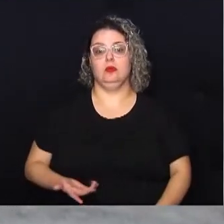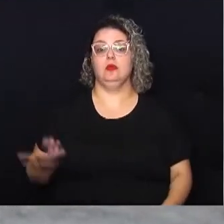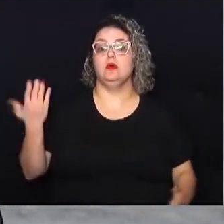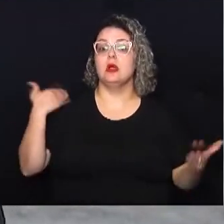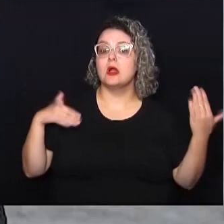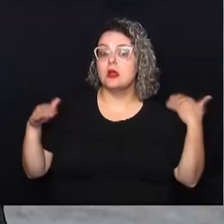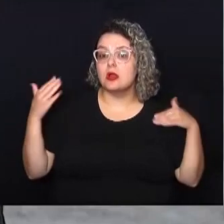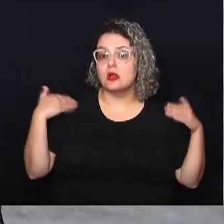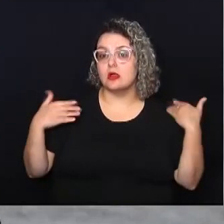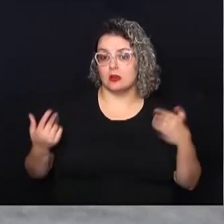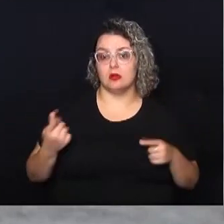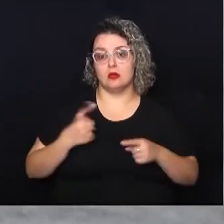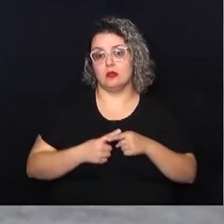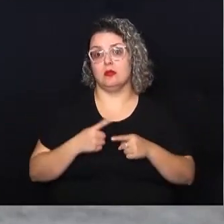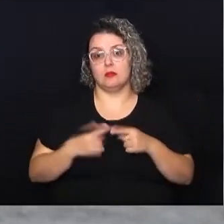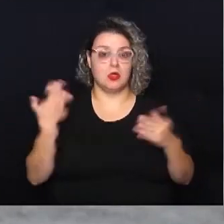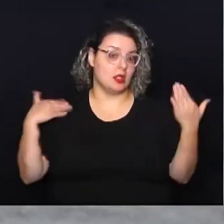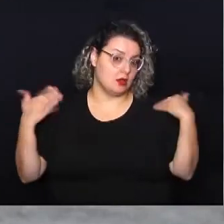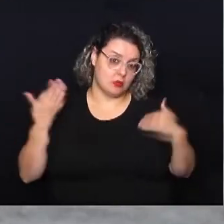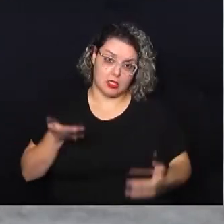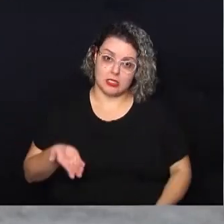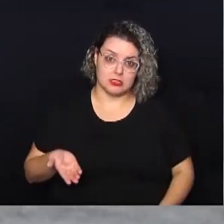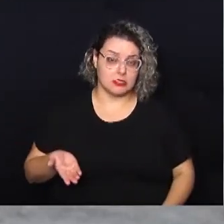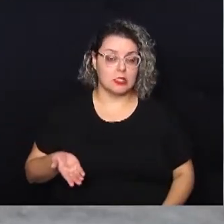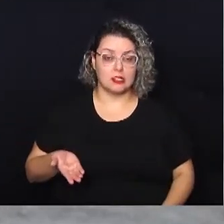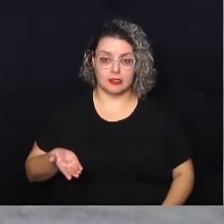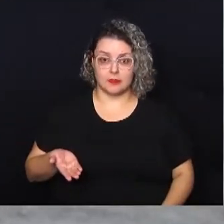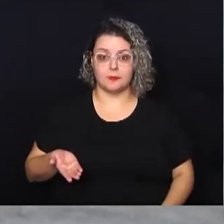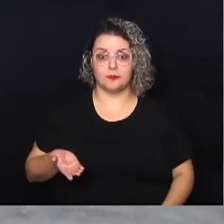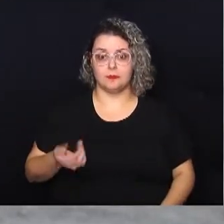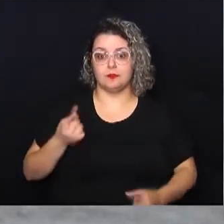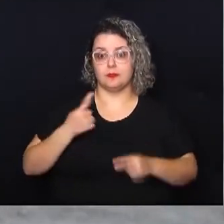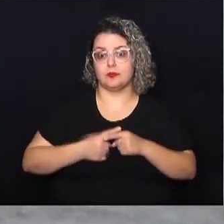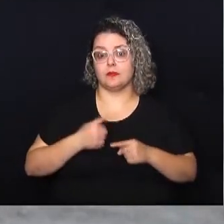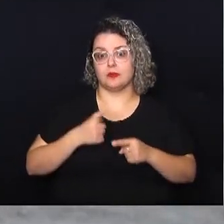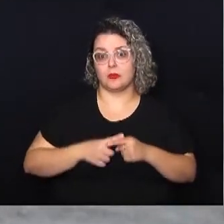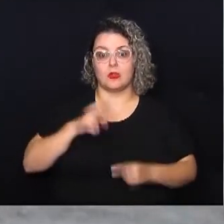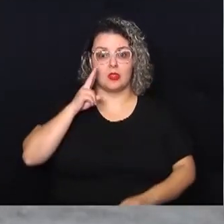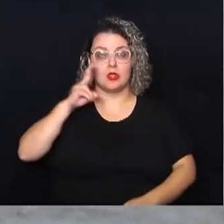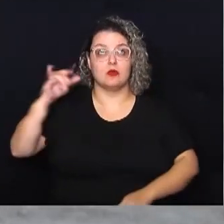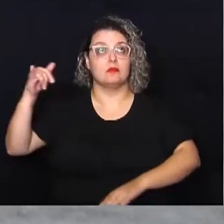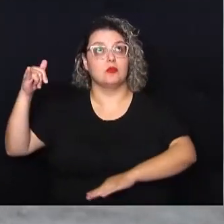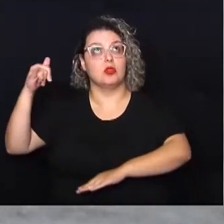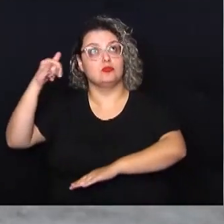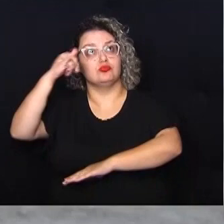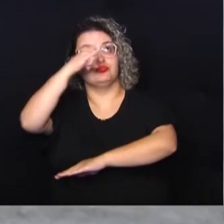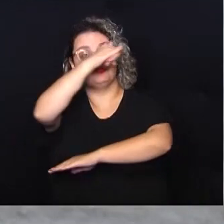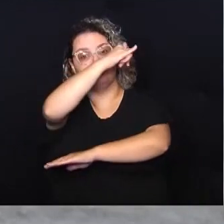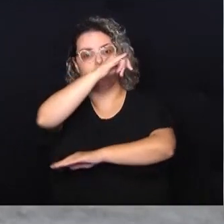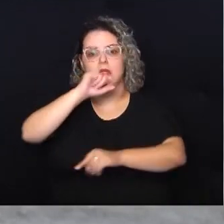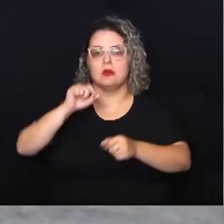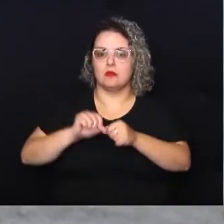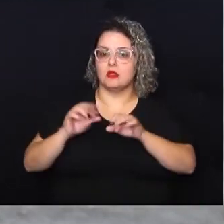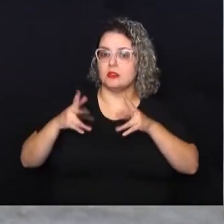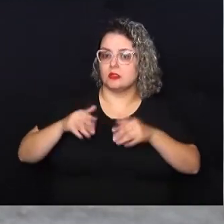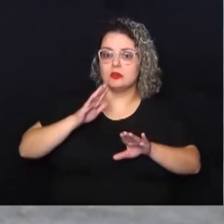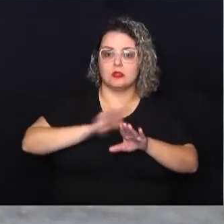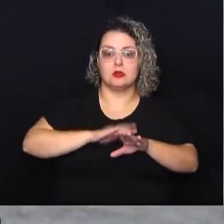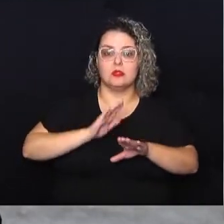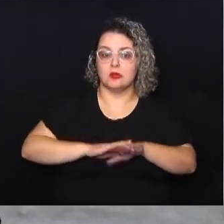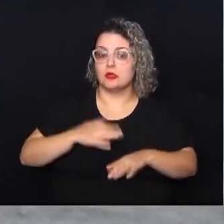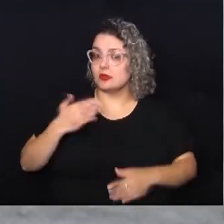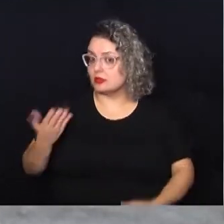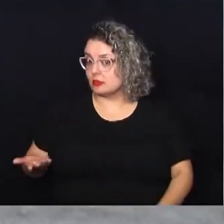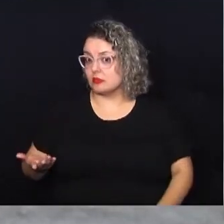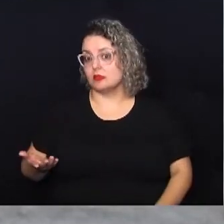no coisa, que aqui a gente passeia, né? Porque vê os aviões, faz todas as atividades aqui.